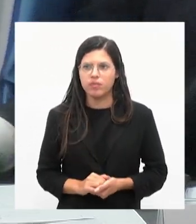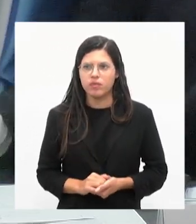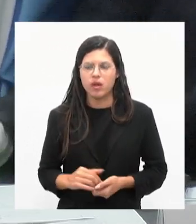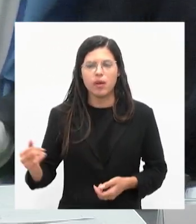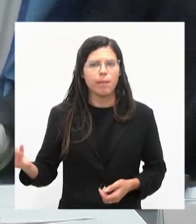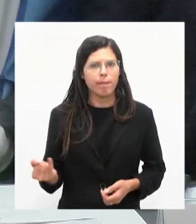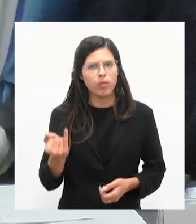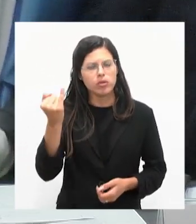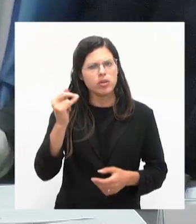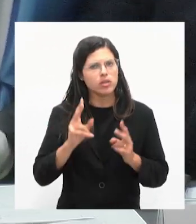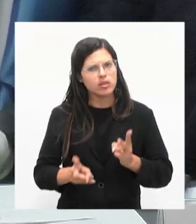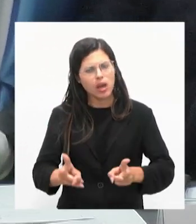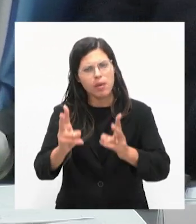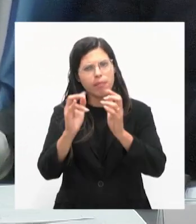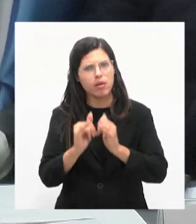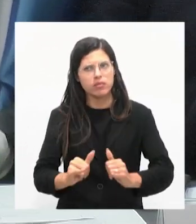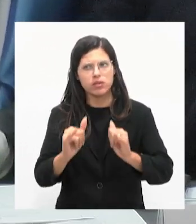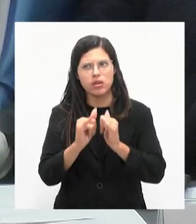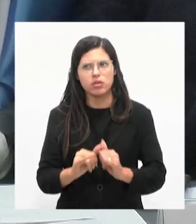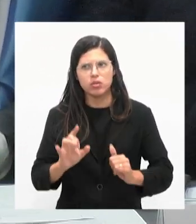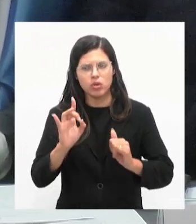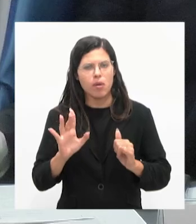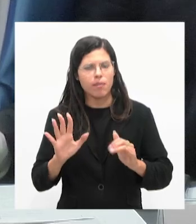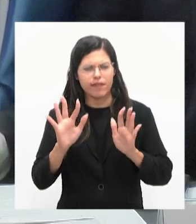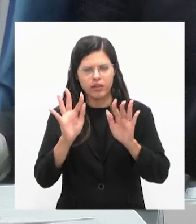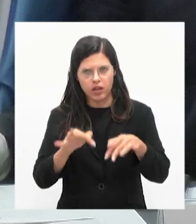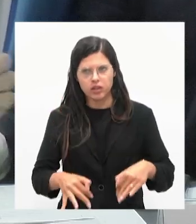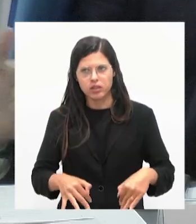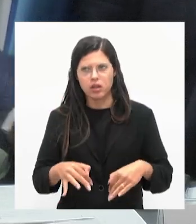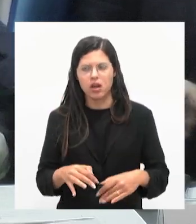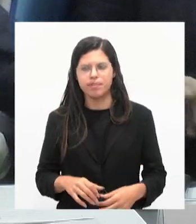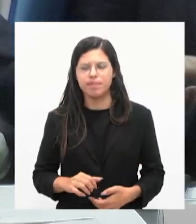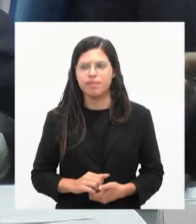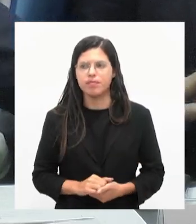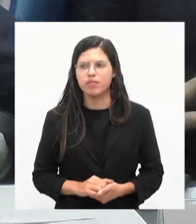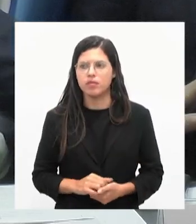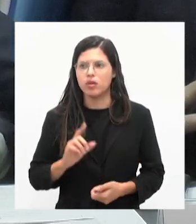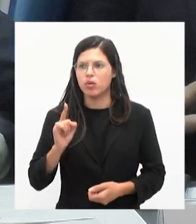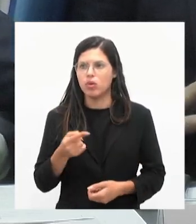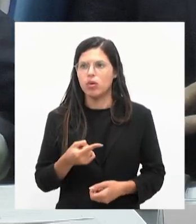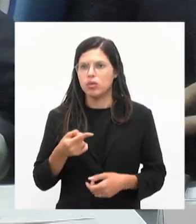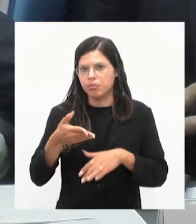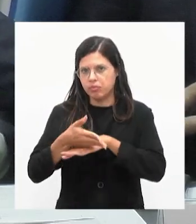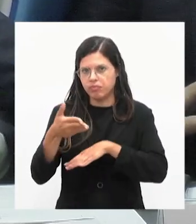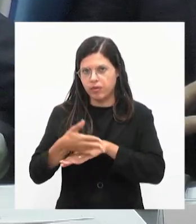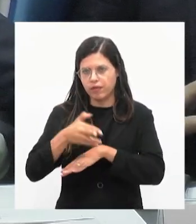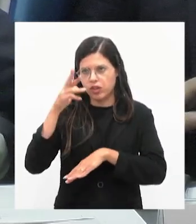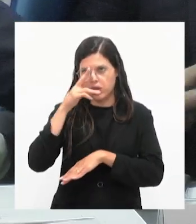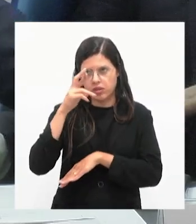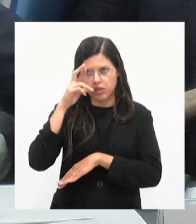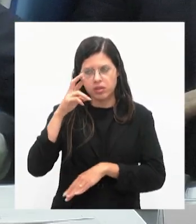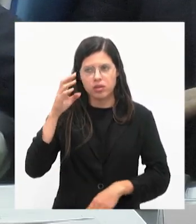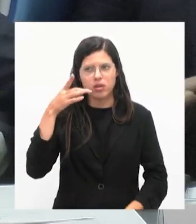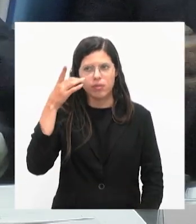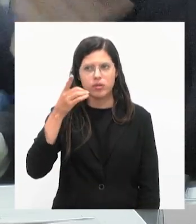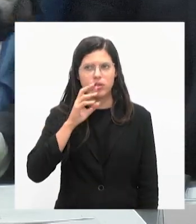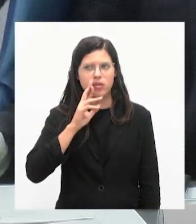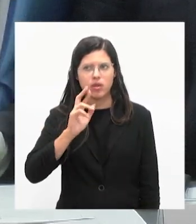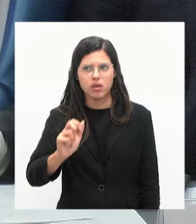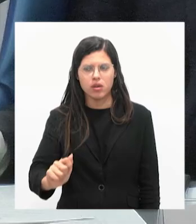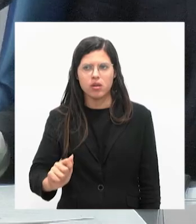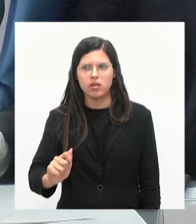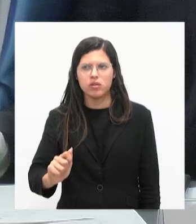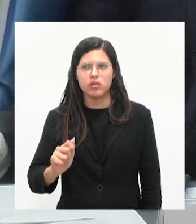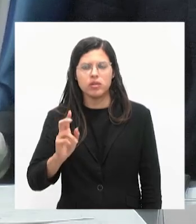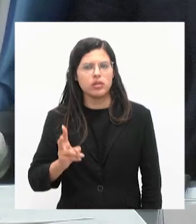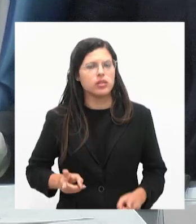a gente dizer, porque, só para fechar, né, quando nós tivemos nas fiscalizações, o deputado Rodrigo Amorim, que